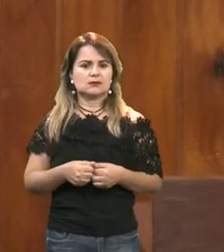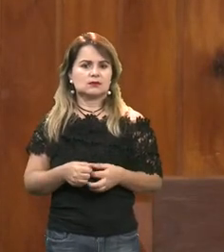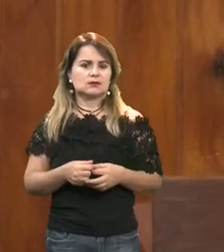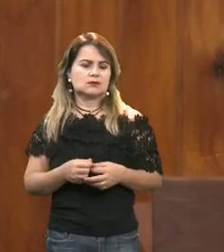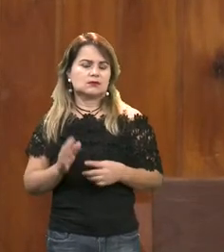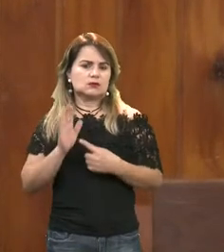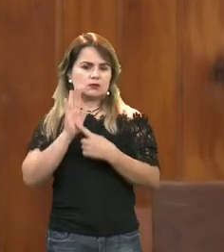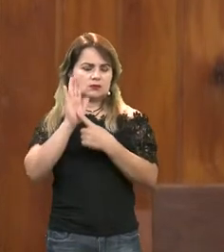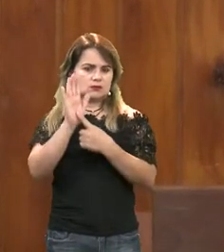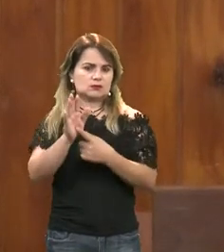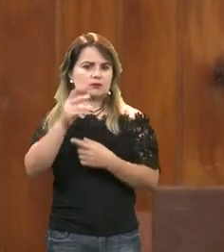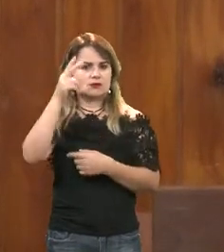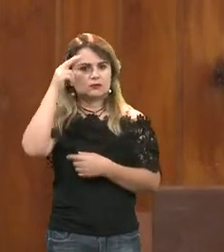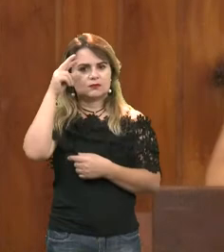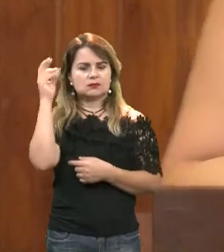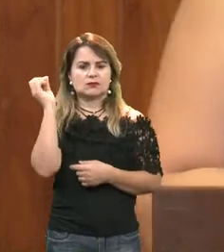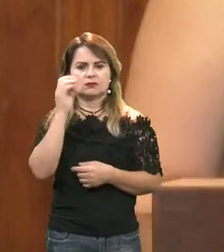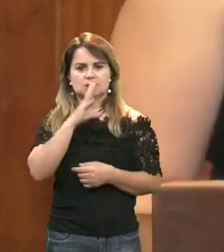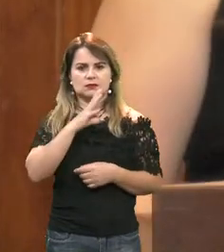dizer.